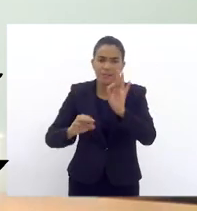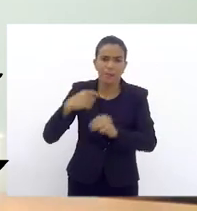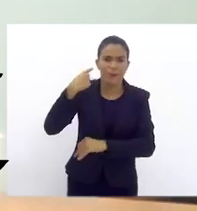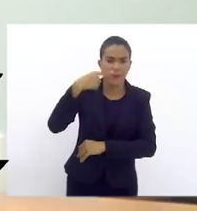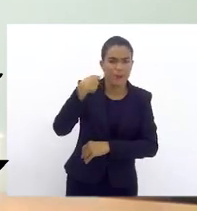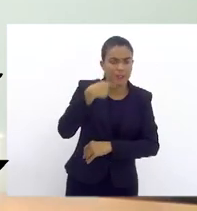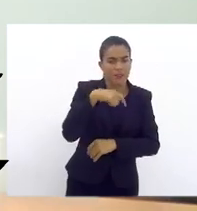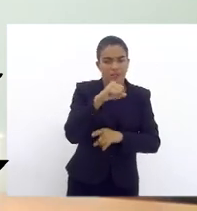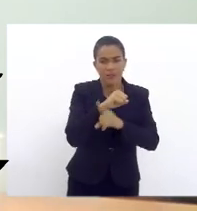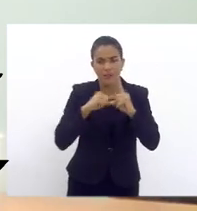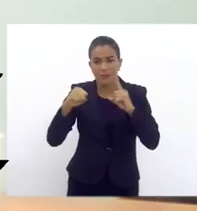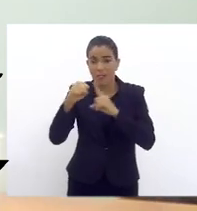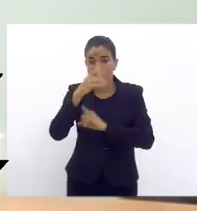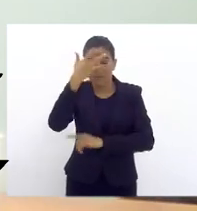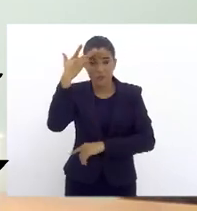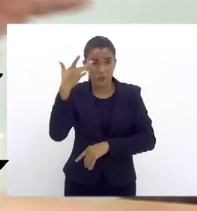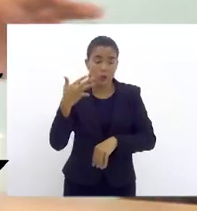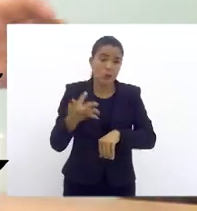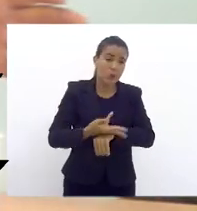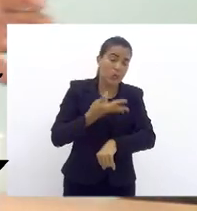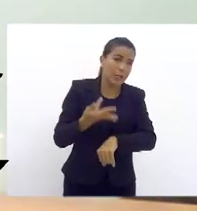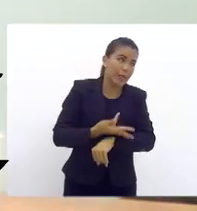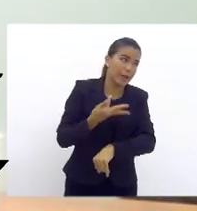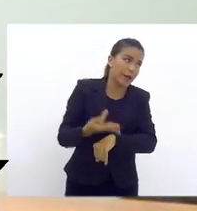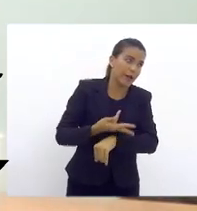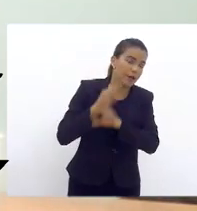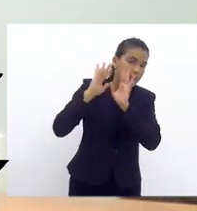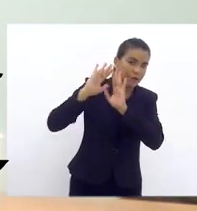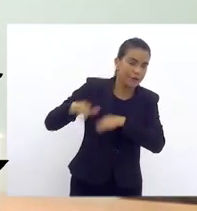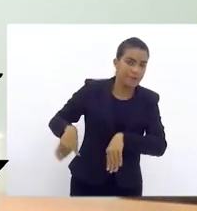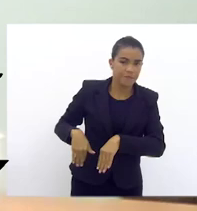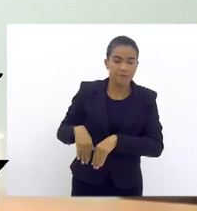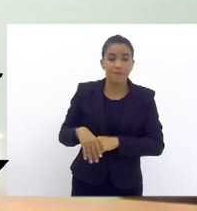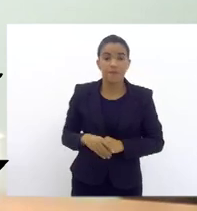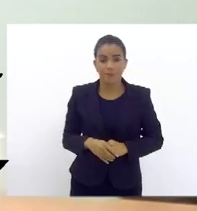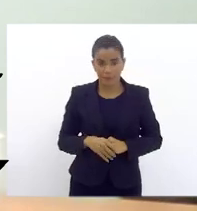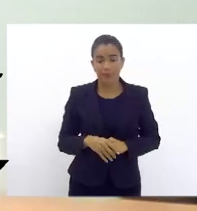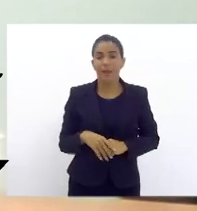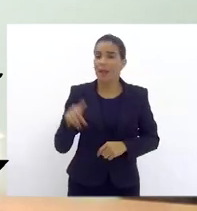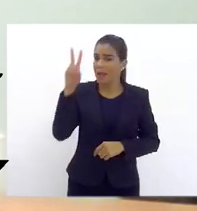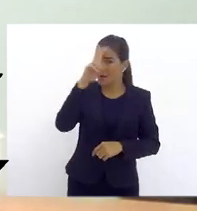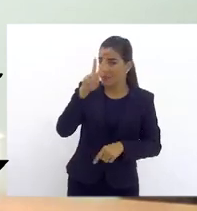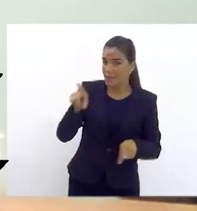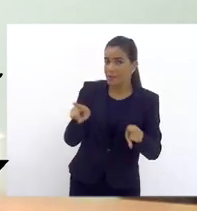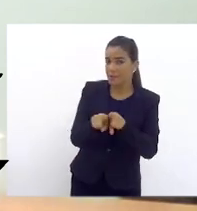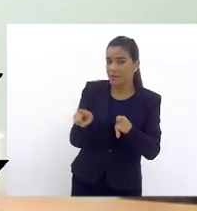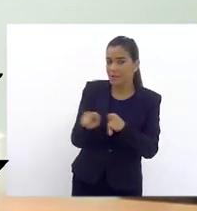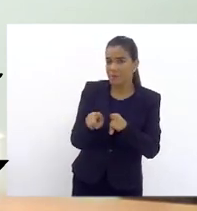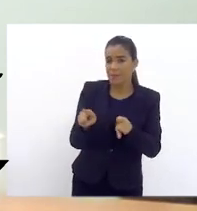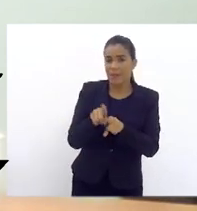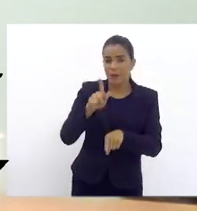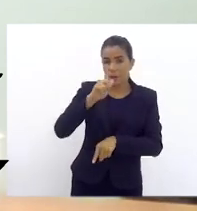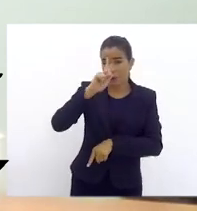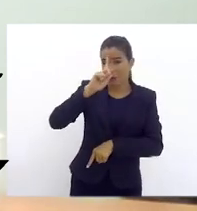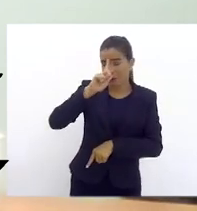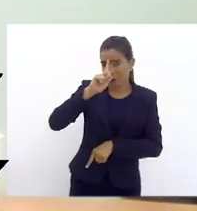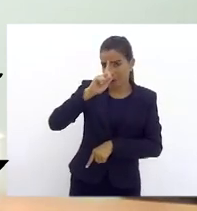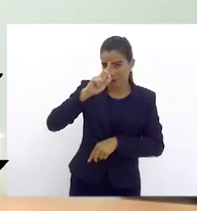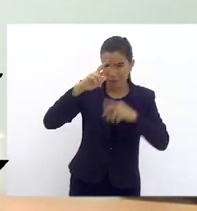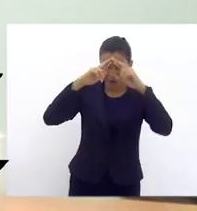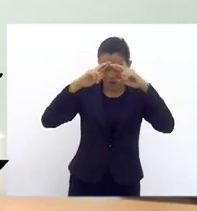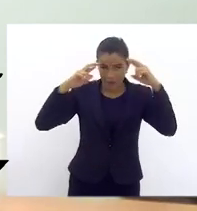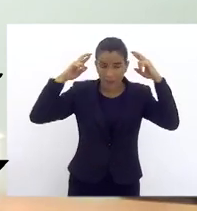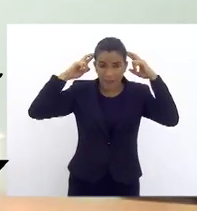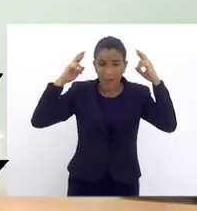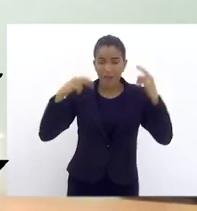as pessoas se toleravam até Tô terminando aqui Professor Josimar lembrando um pouco lá dos gregos que passaram